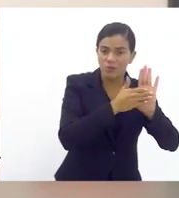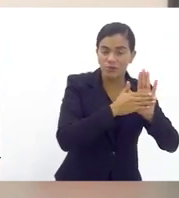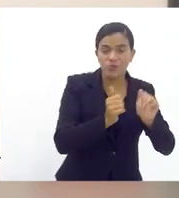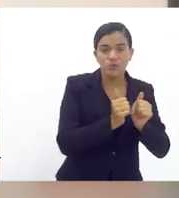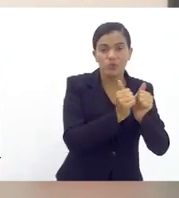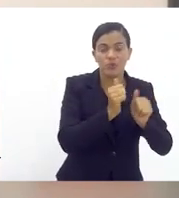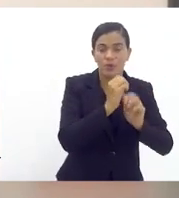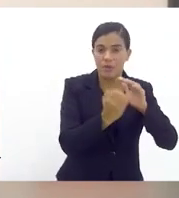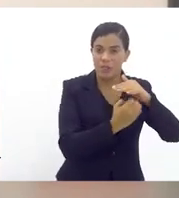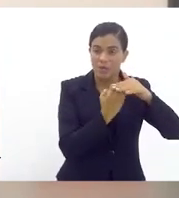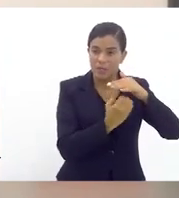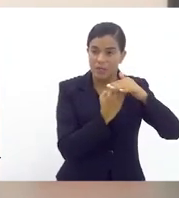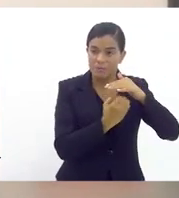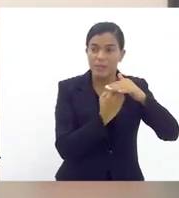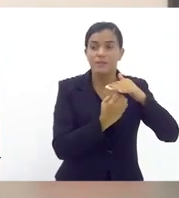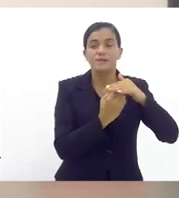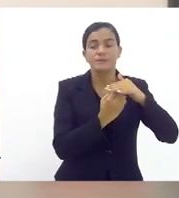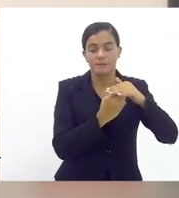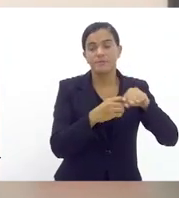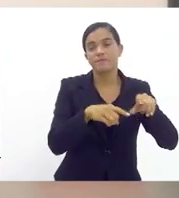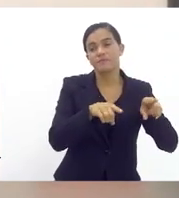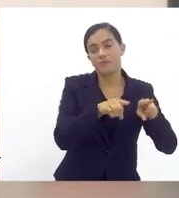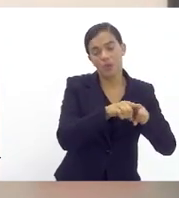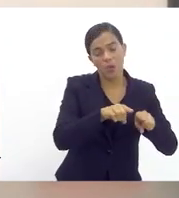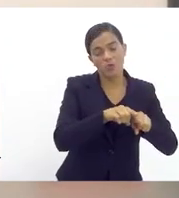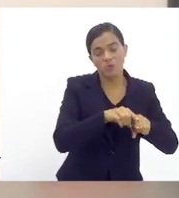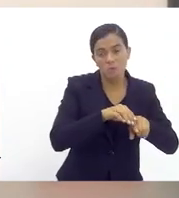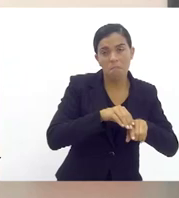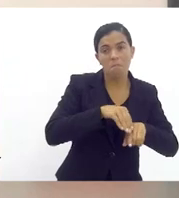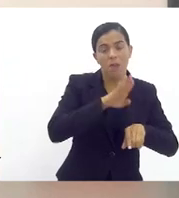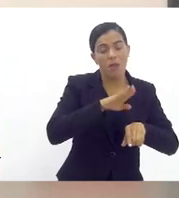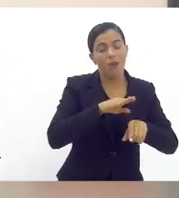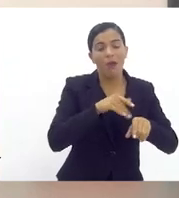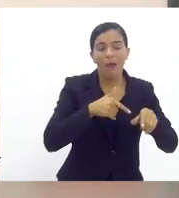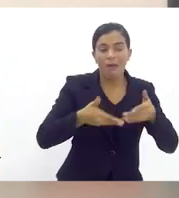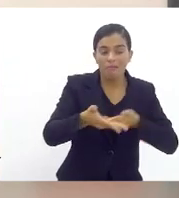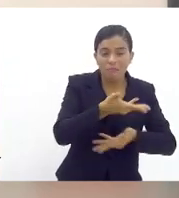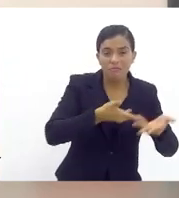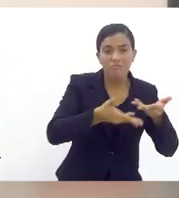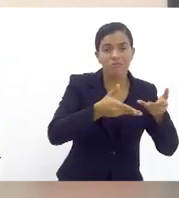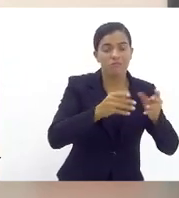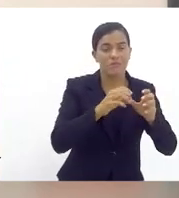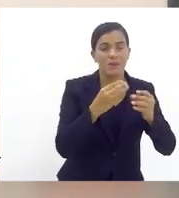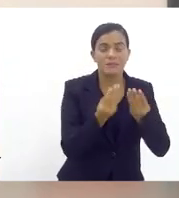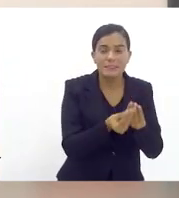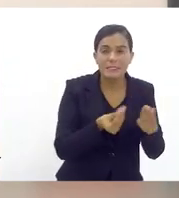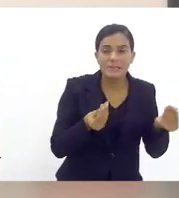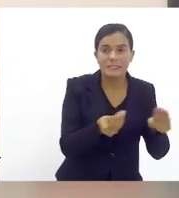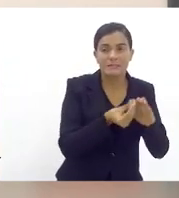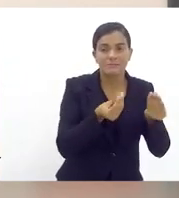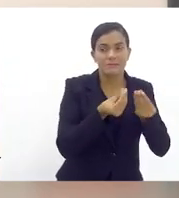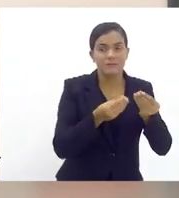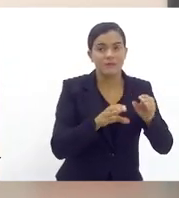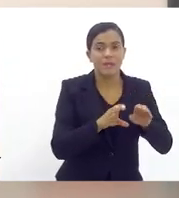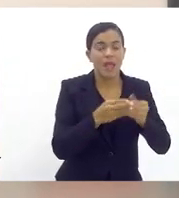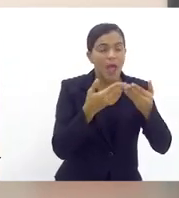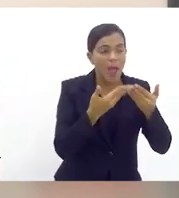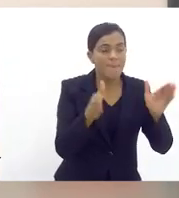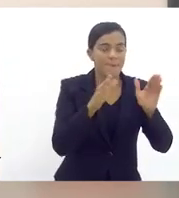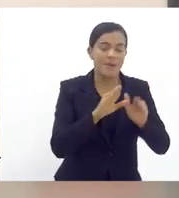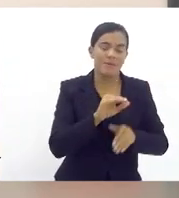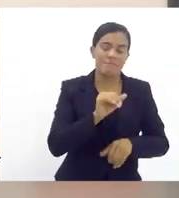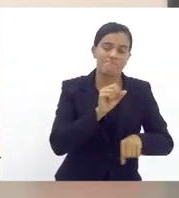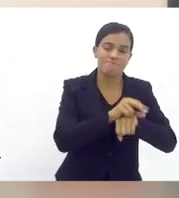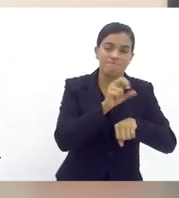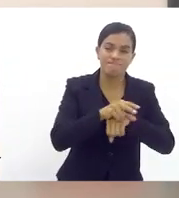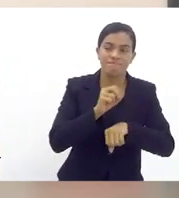O nosso maior trabalho também é sensibilizar as empresas e as corporações também para abertura de vagas para